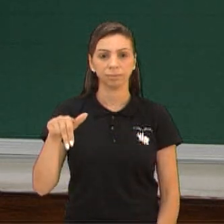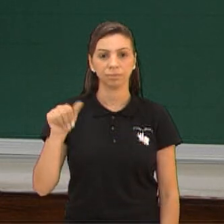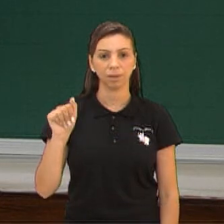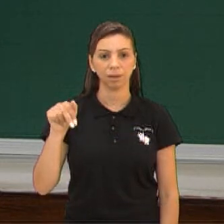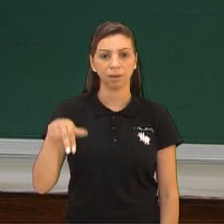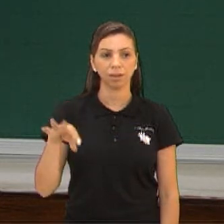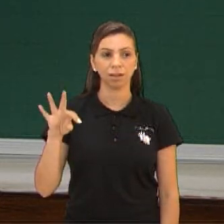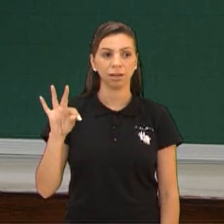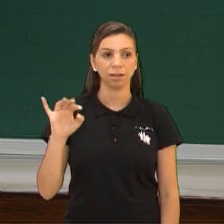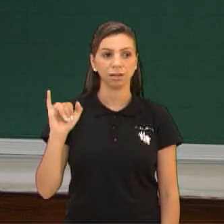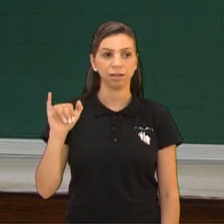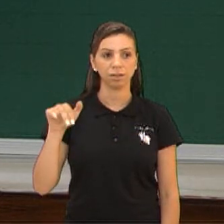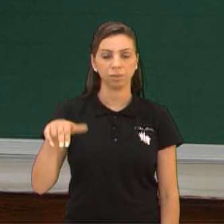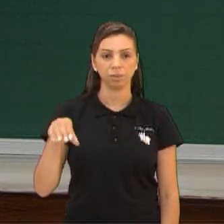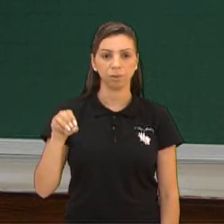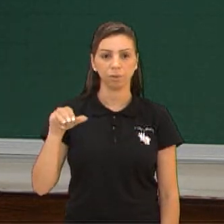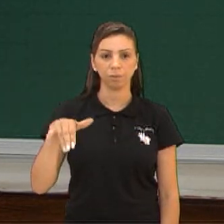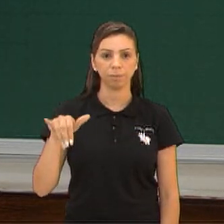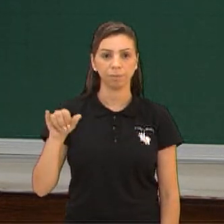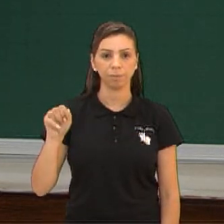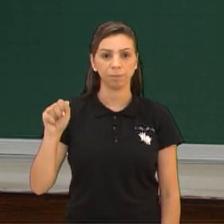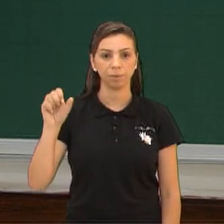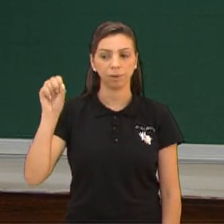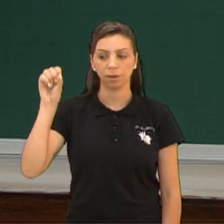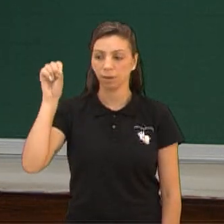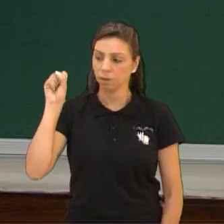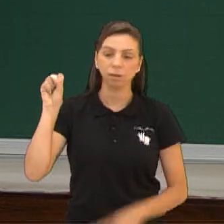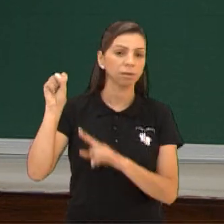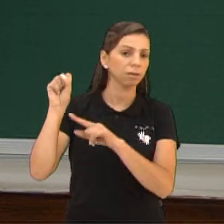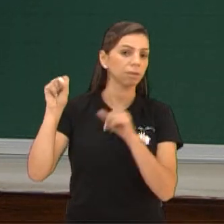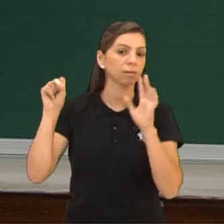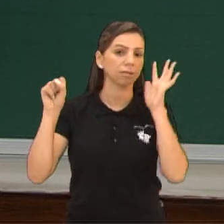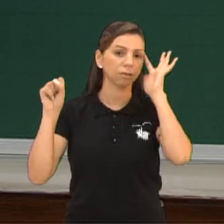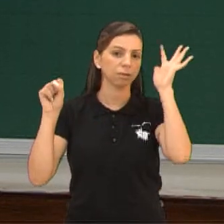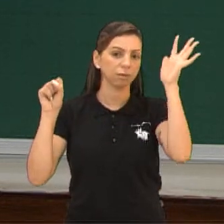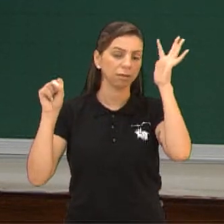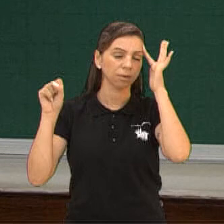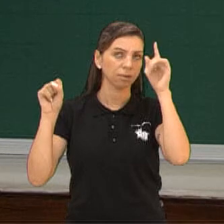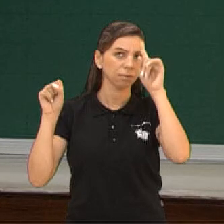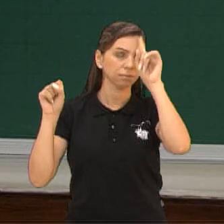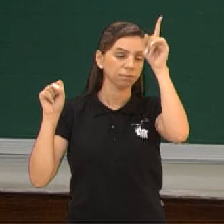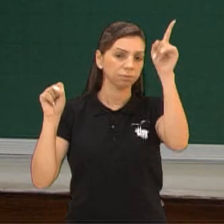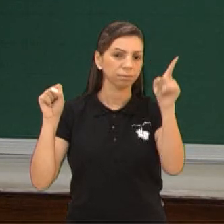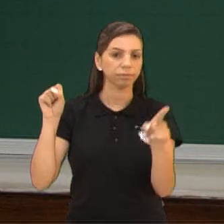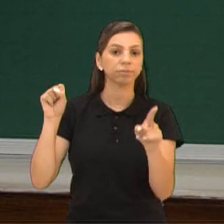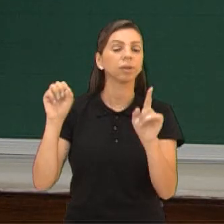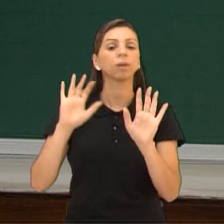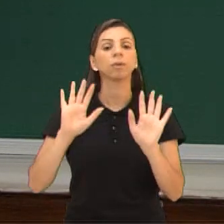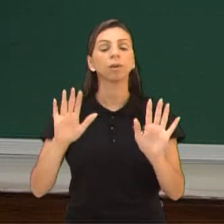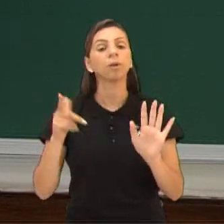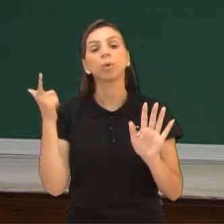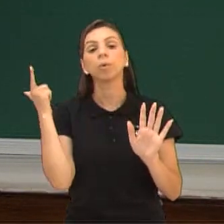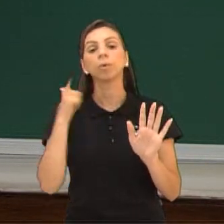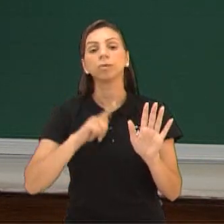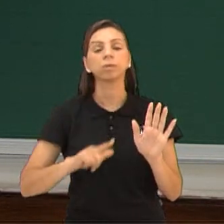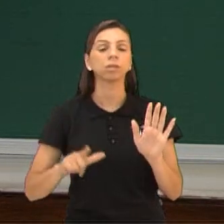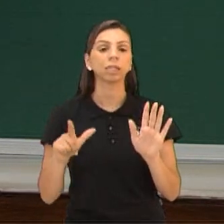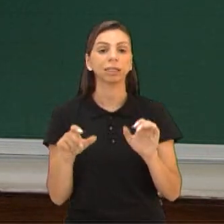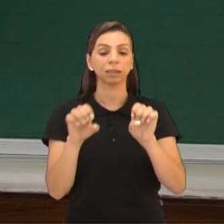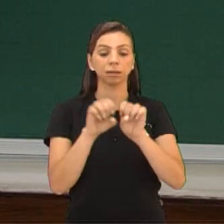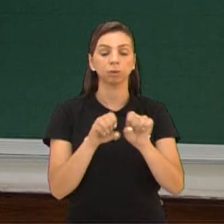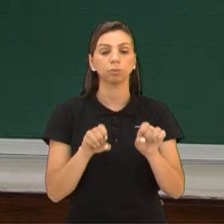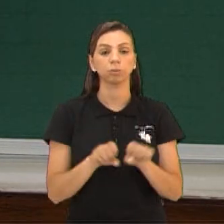As antinomias são ideias, né, que, de certa forma, não conseguem ter a